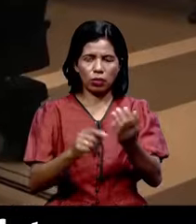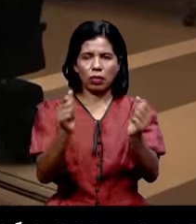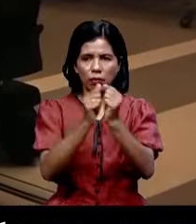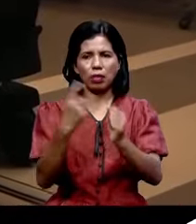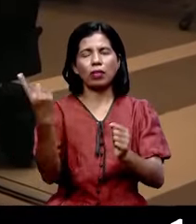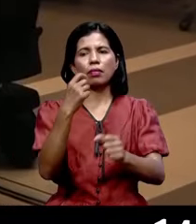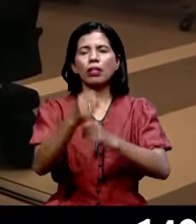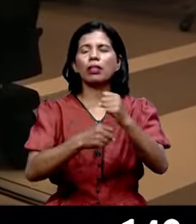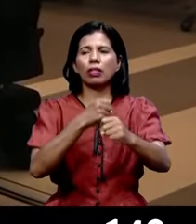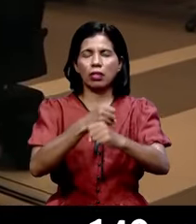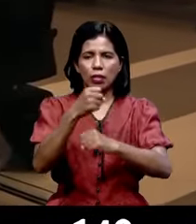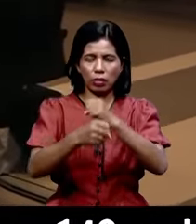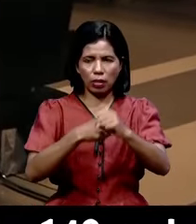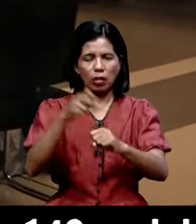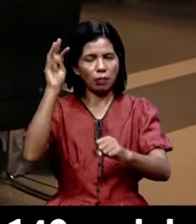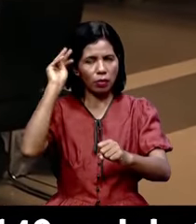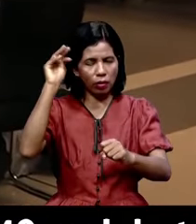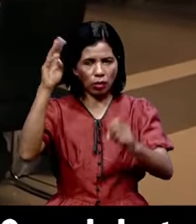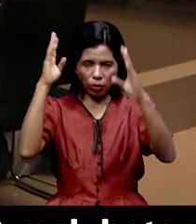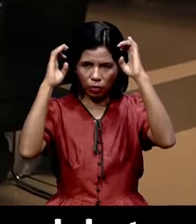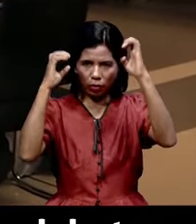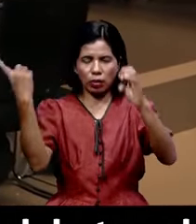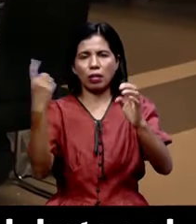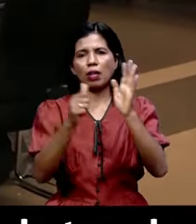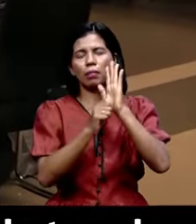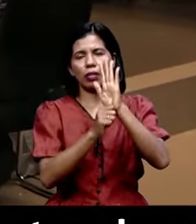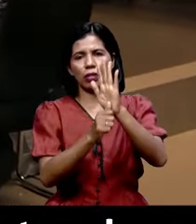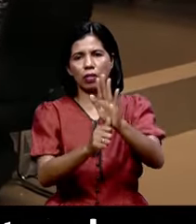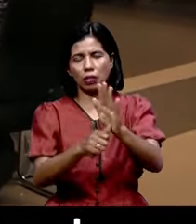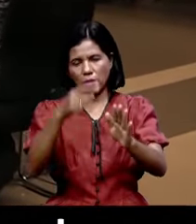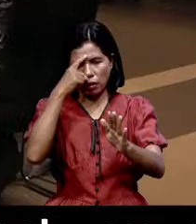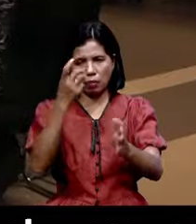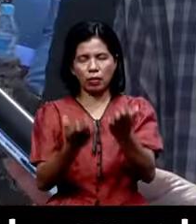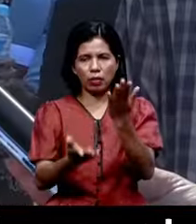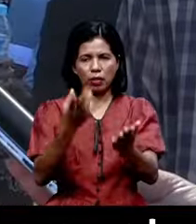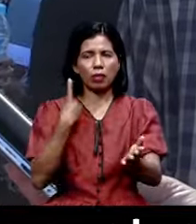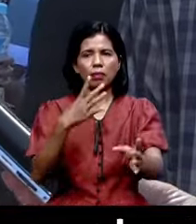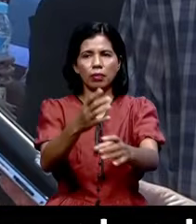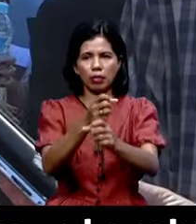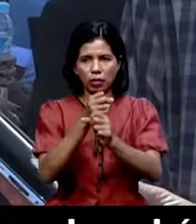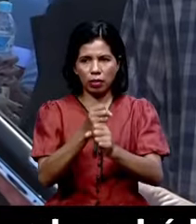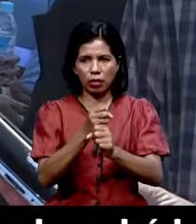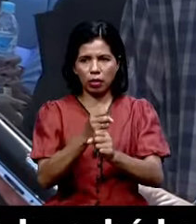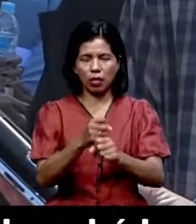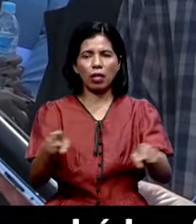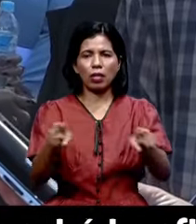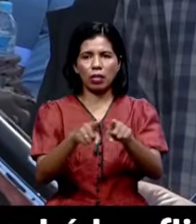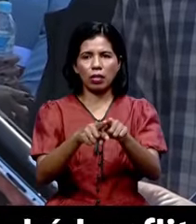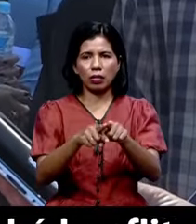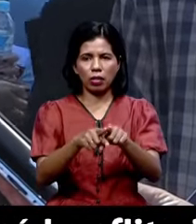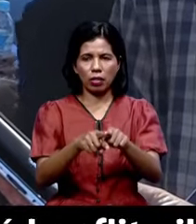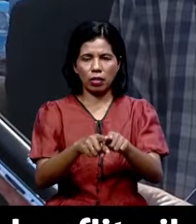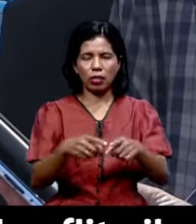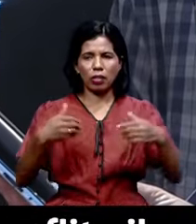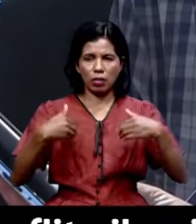FAT, em Tinantina, Ministério de Educação sempre apresenta adicional, também teto no mesmo a missimo, a nessa honrem.